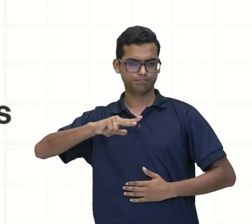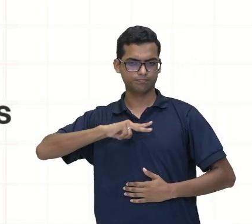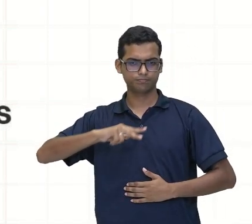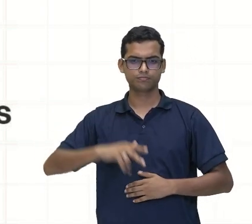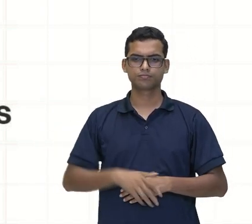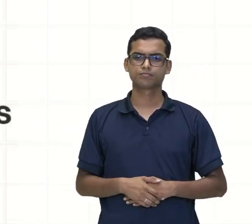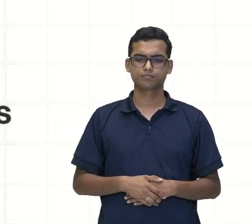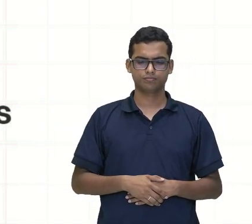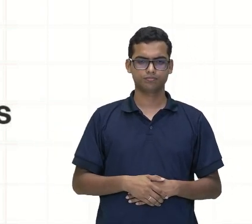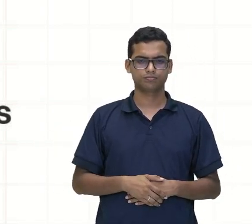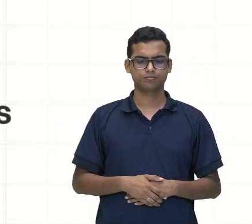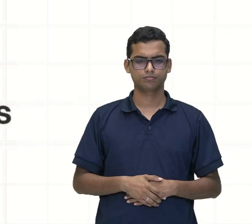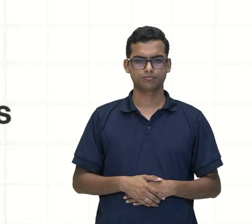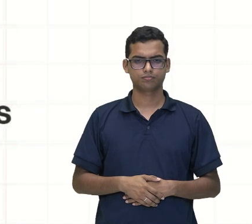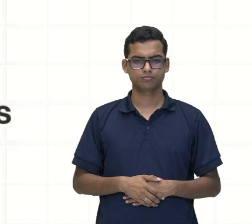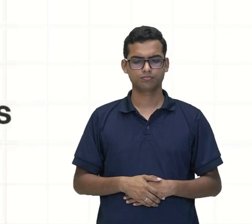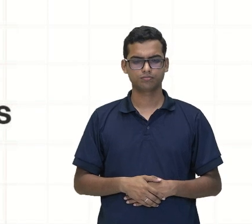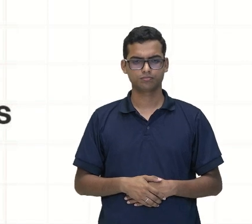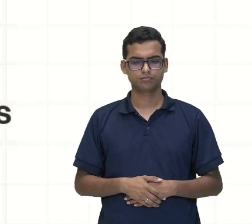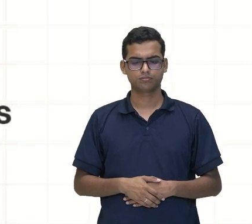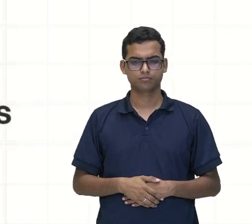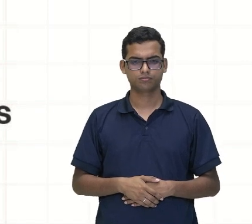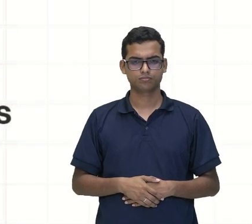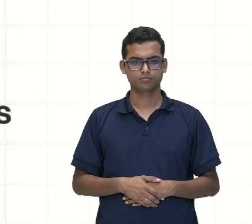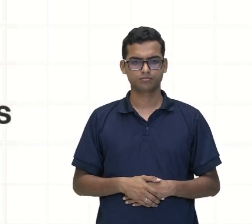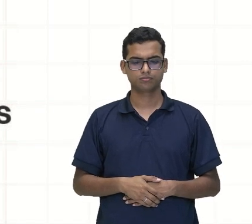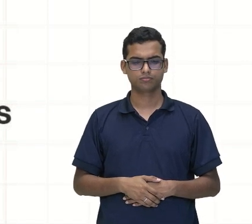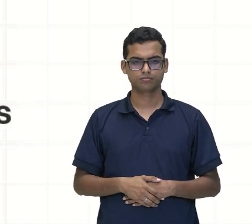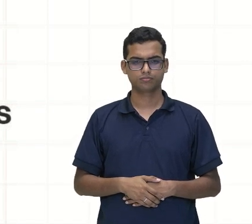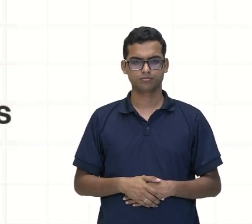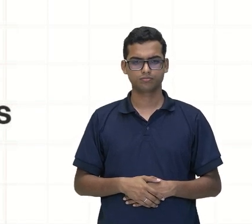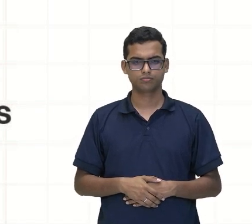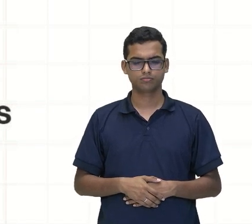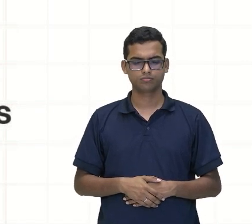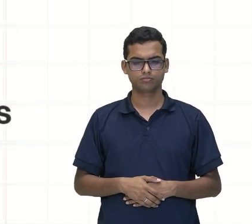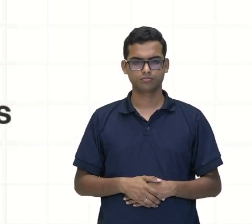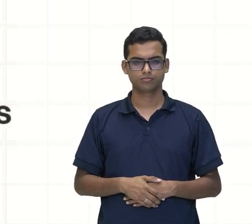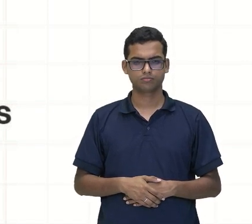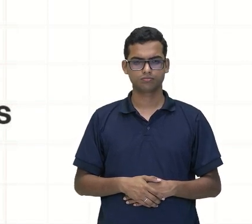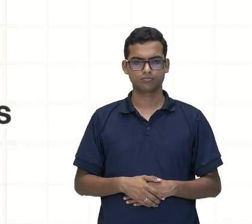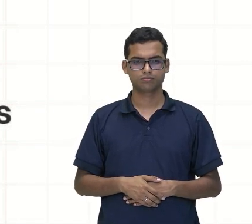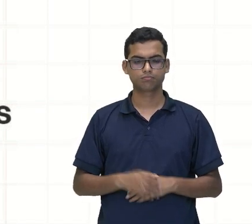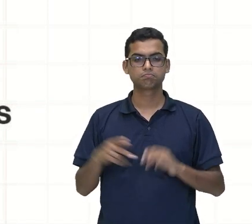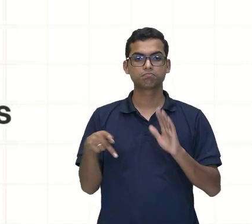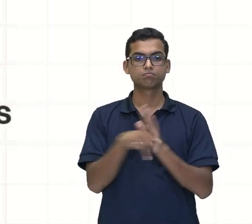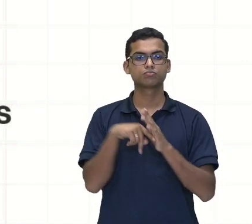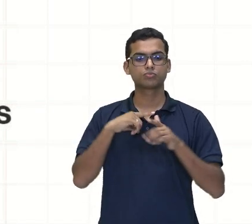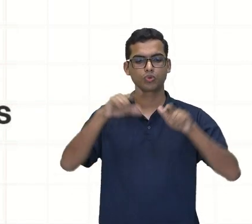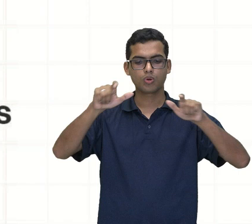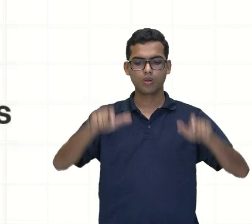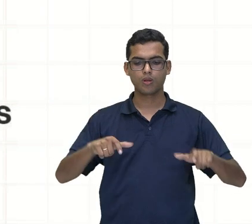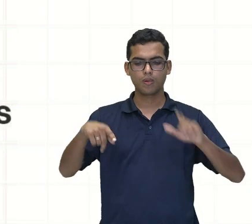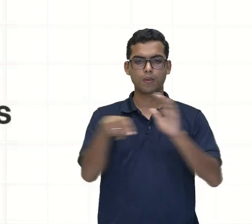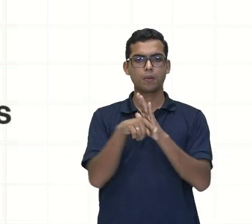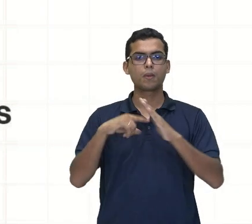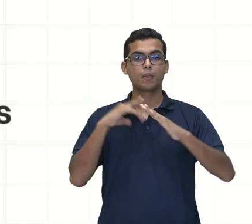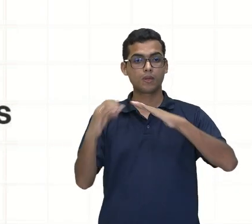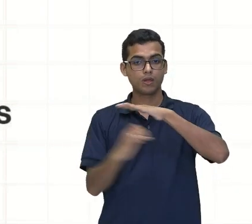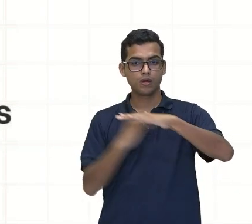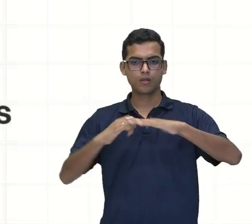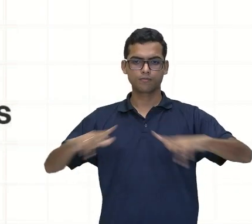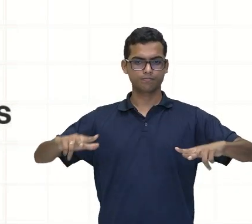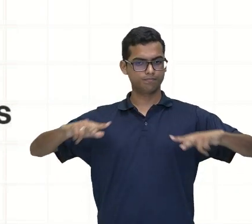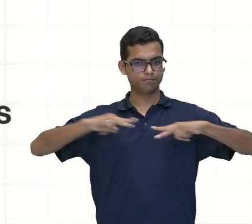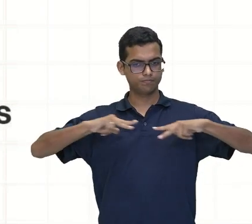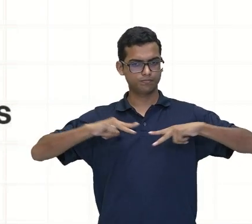a uma característica do capitalismo, que é ali a propriedade privada. Então, os meios de produção, eles têm